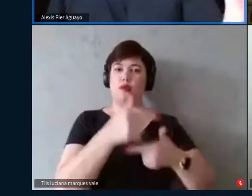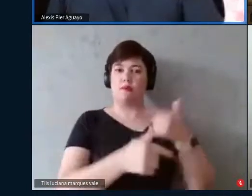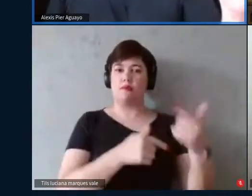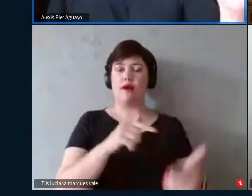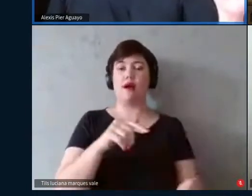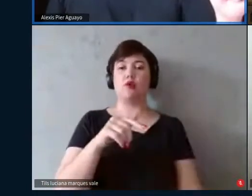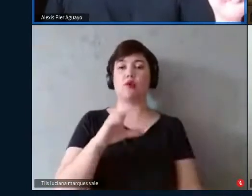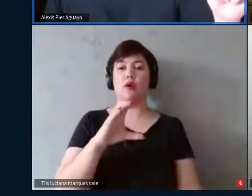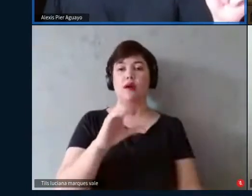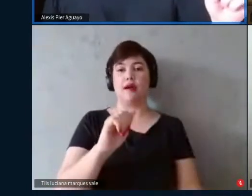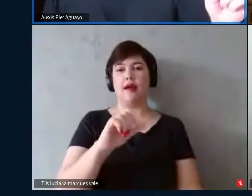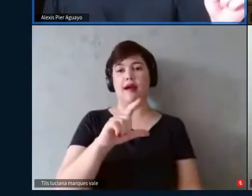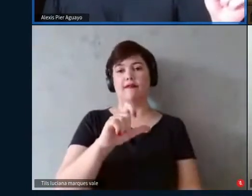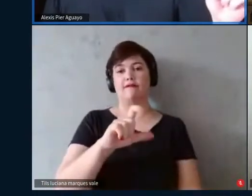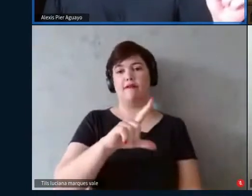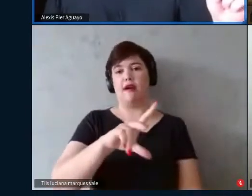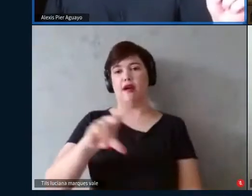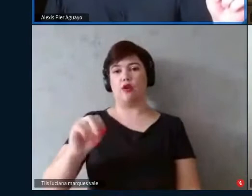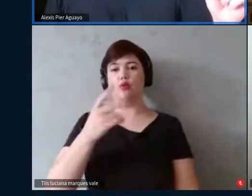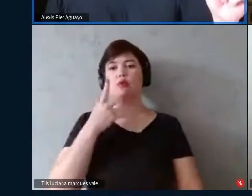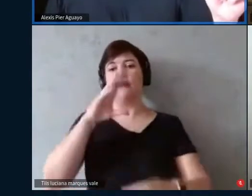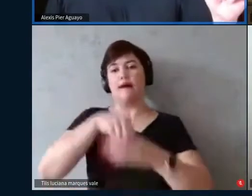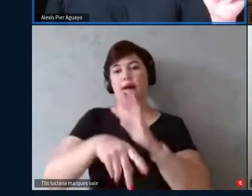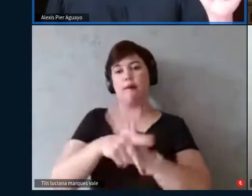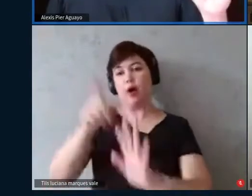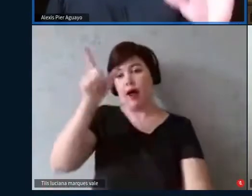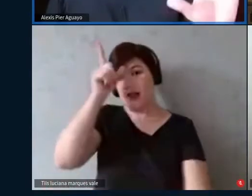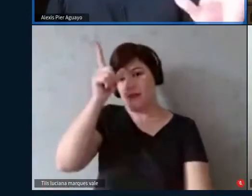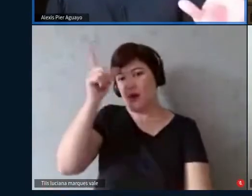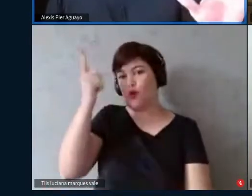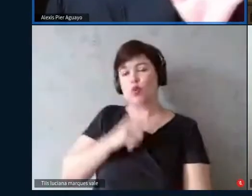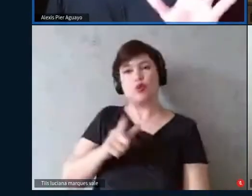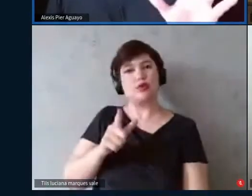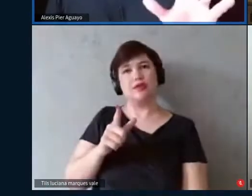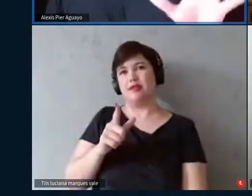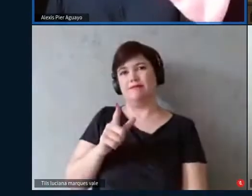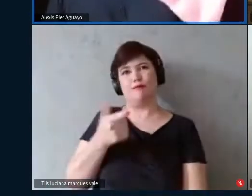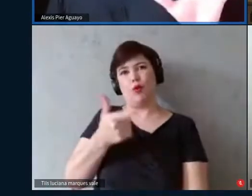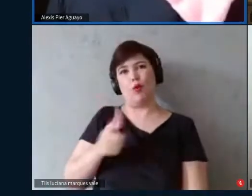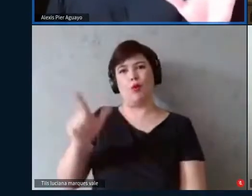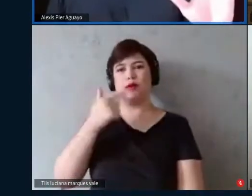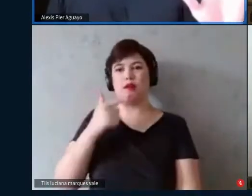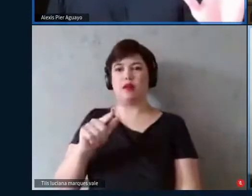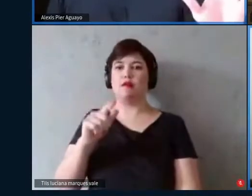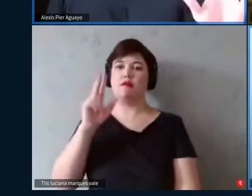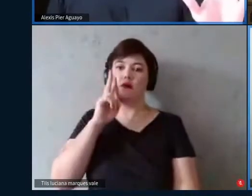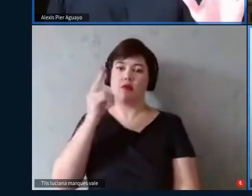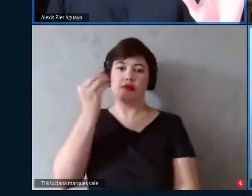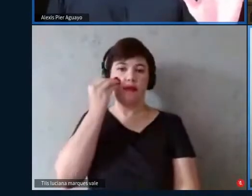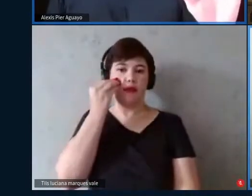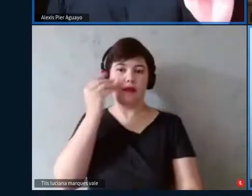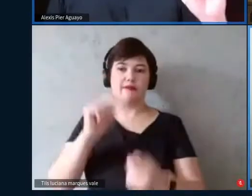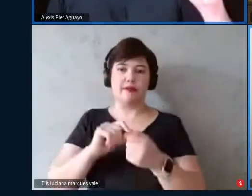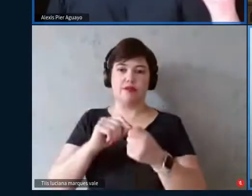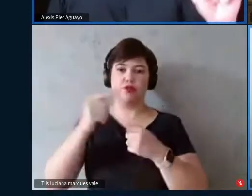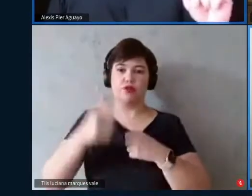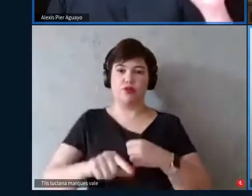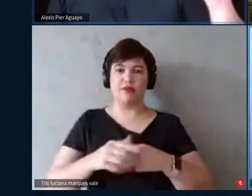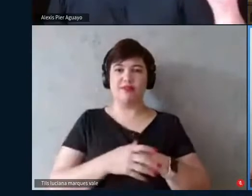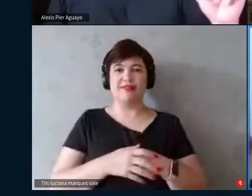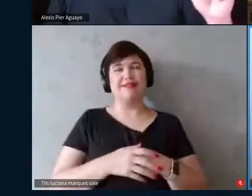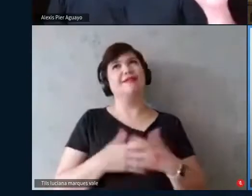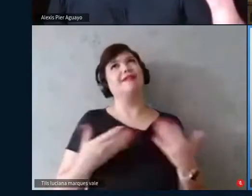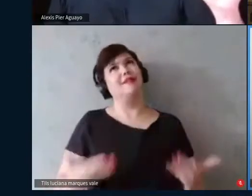Cavallo, porque ele é alemão e eu não consegui acesso a isso em outra língua, mas eu vou fazer um esforço agora aqui. Poxa vida, você não é